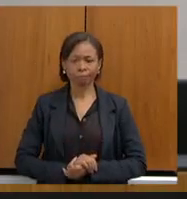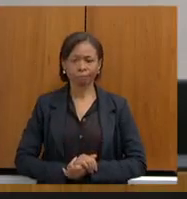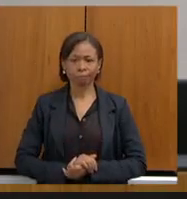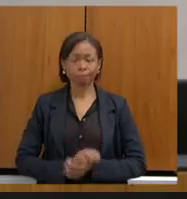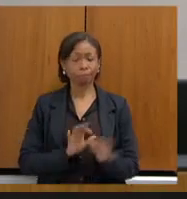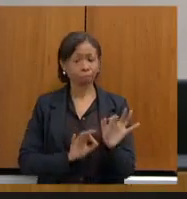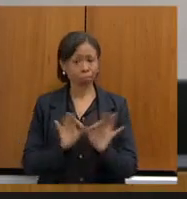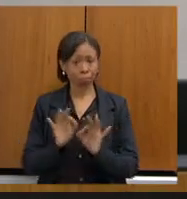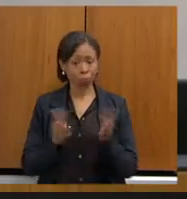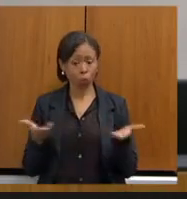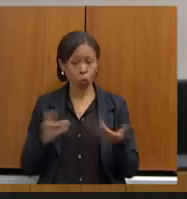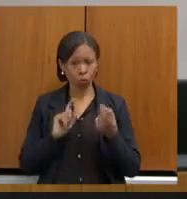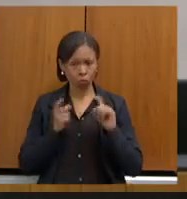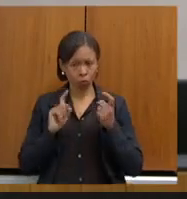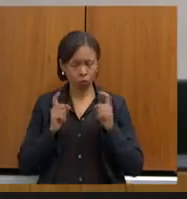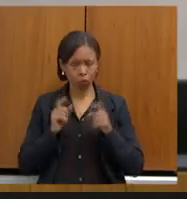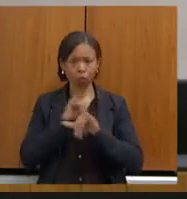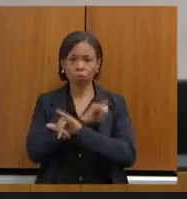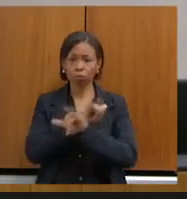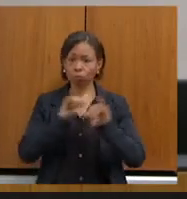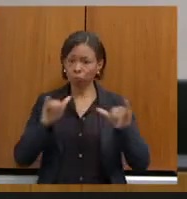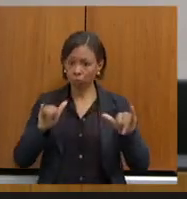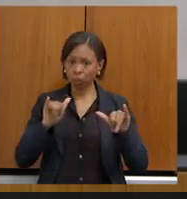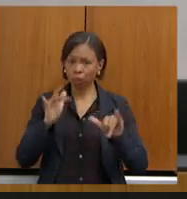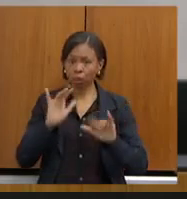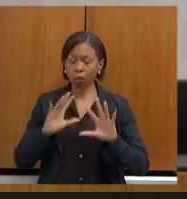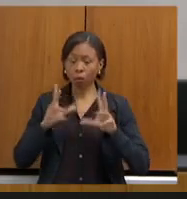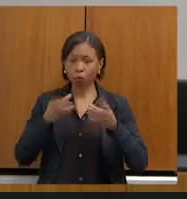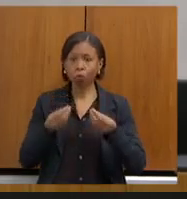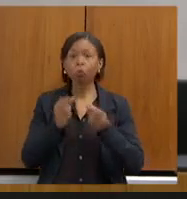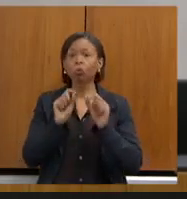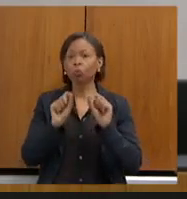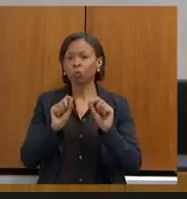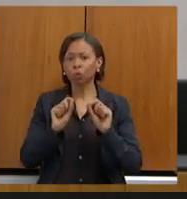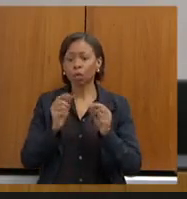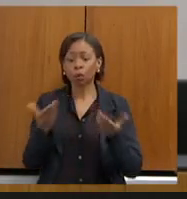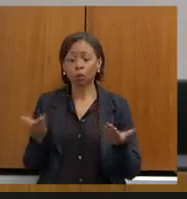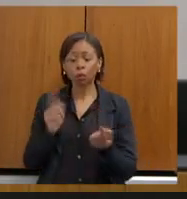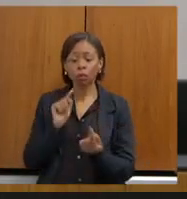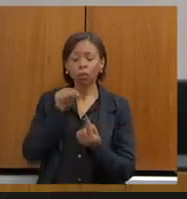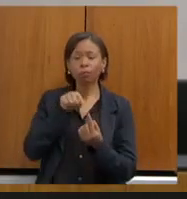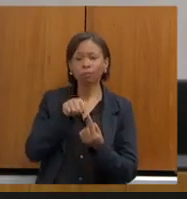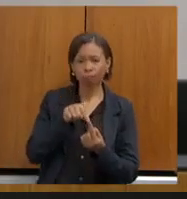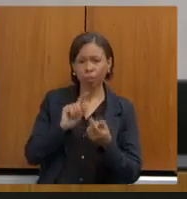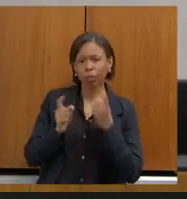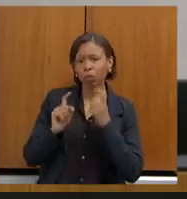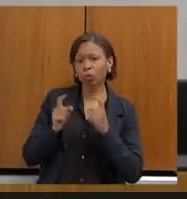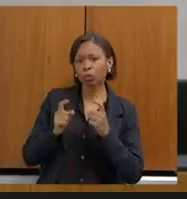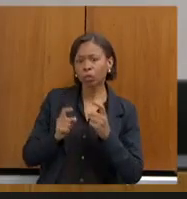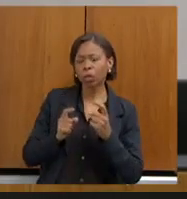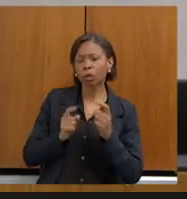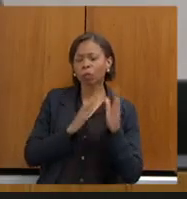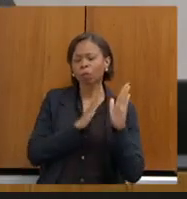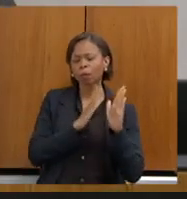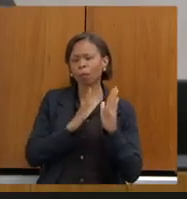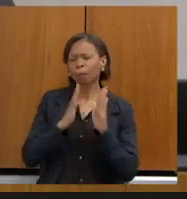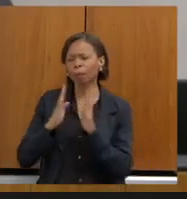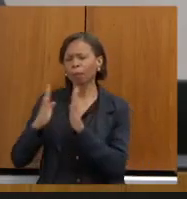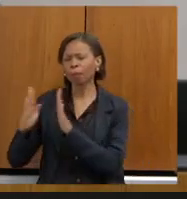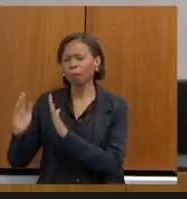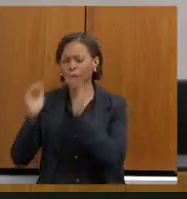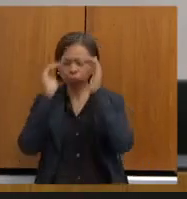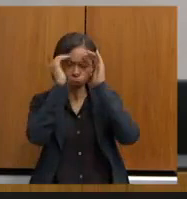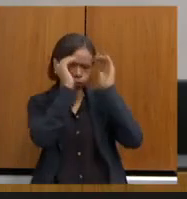entrevista à organização dos trabalhos comunica os parlamentares aos convidados que os atos desta reunião obedecerão as seguintes normas e procedimentos